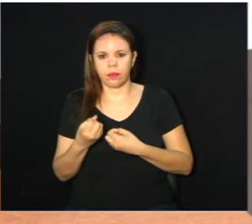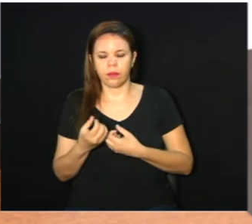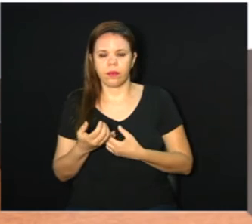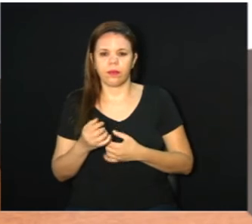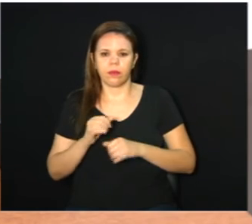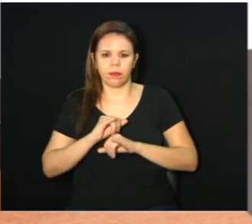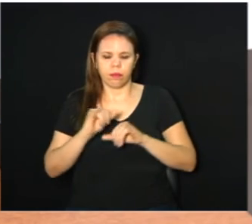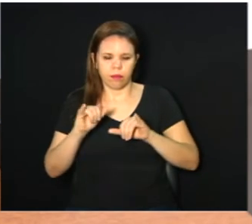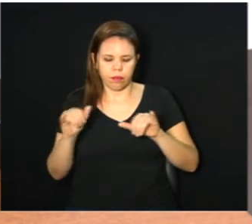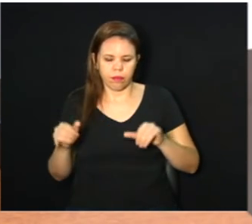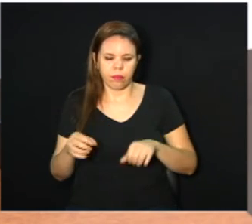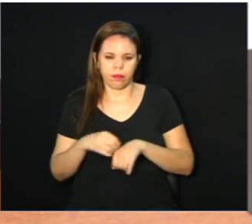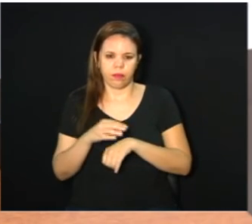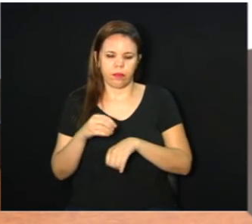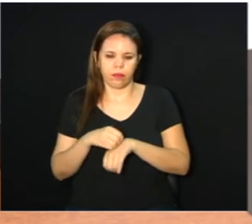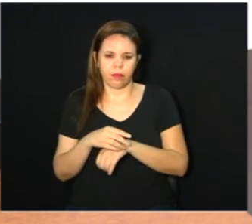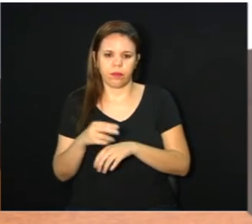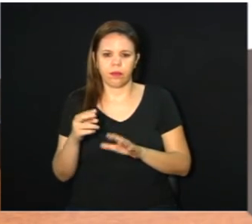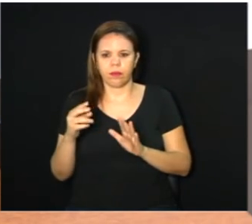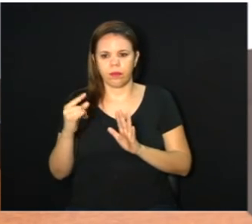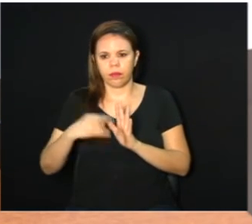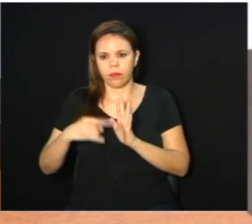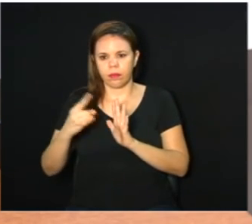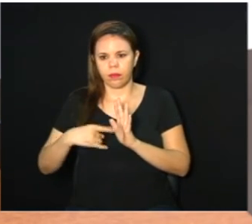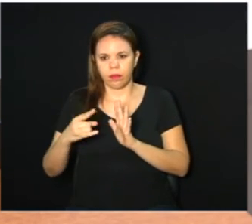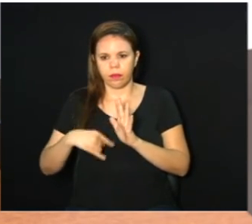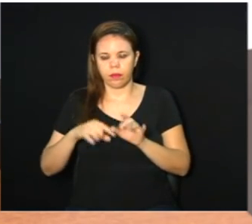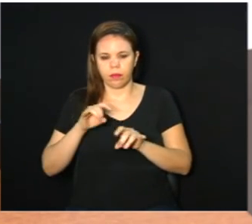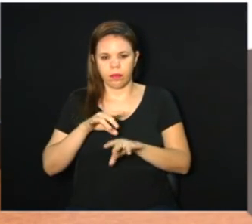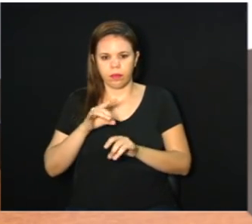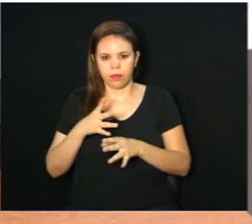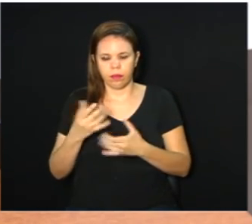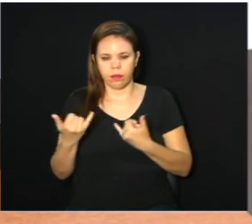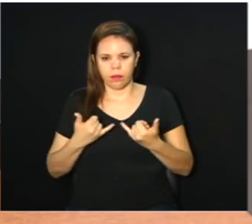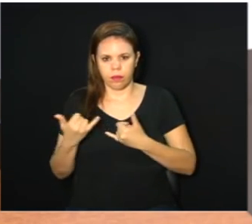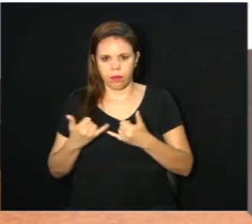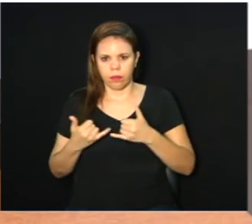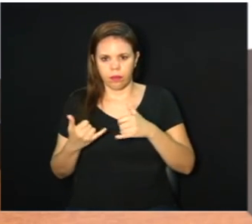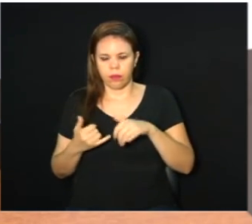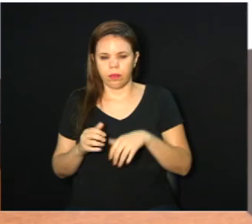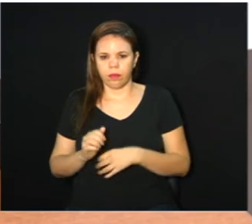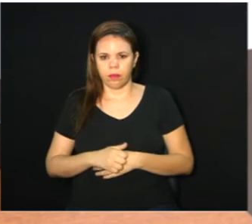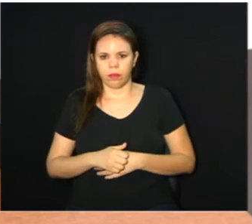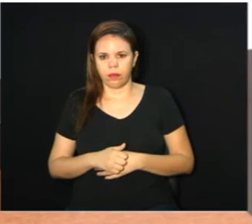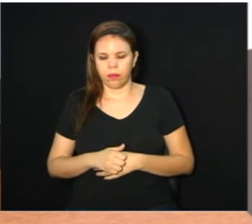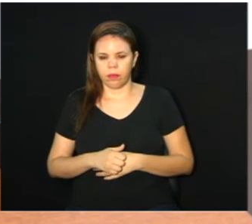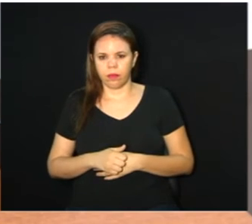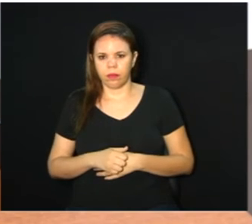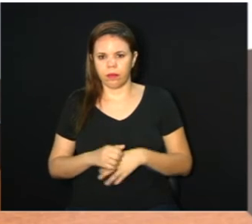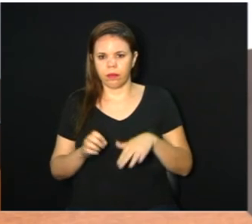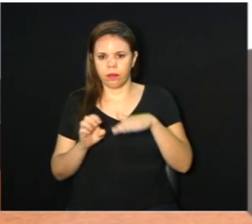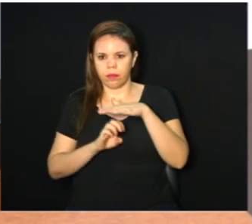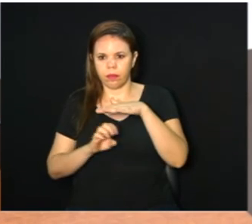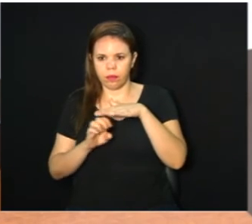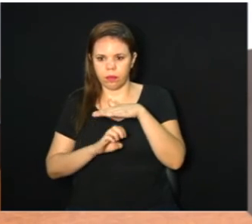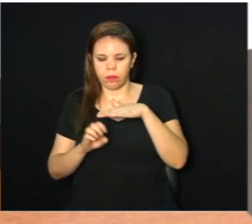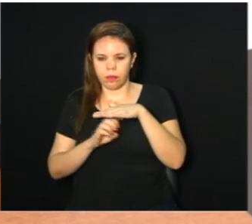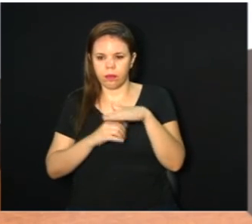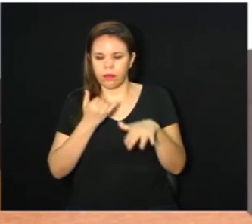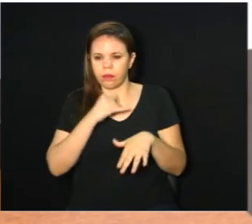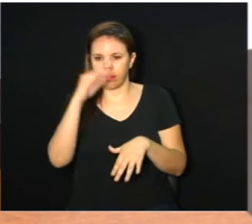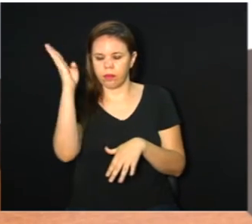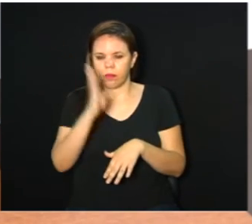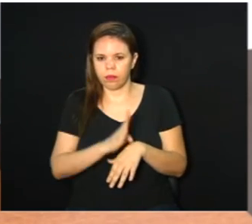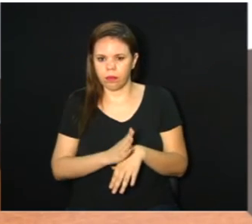de relatórios técnicos e as informações adquiridas para a Agência Nacional de Energia Elétrica. Então, são informações,